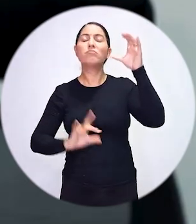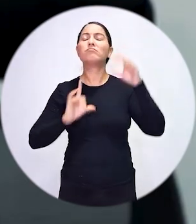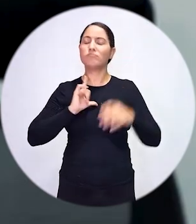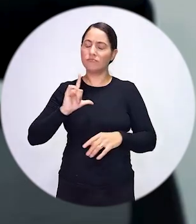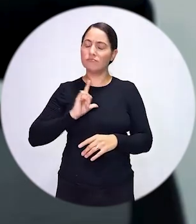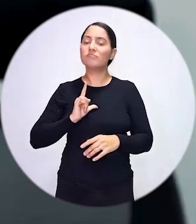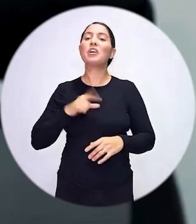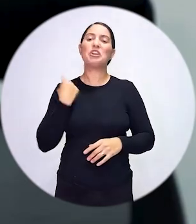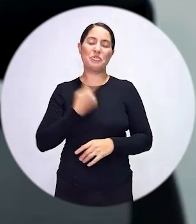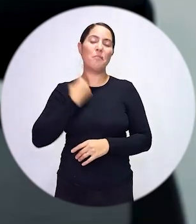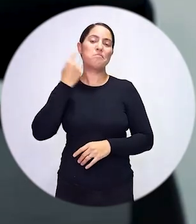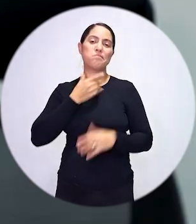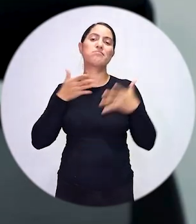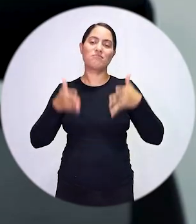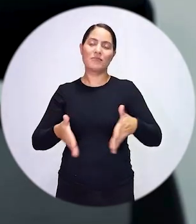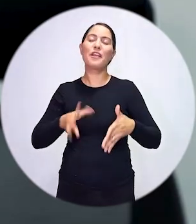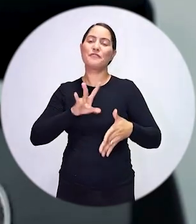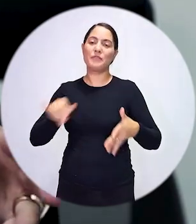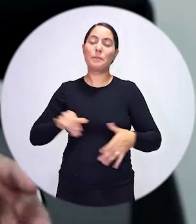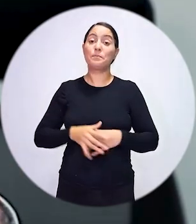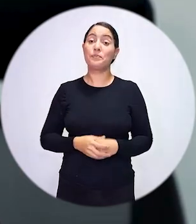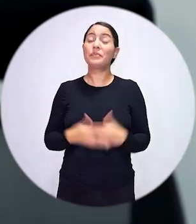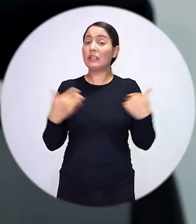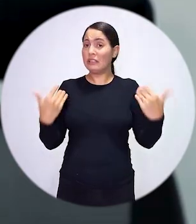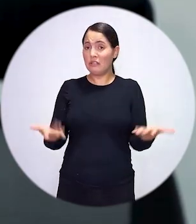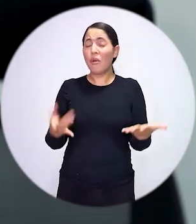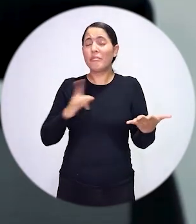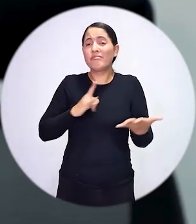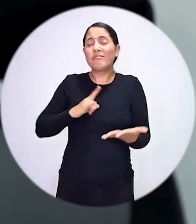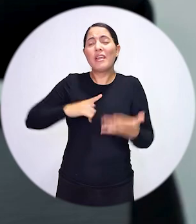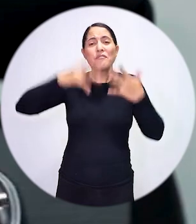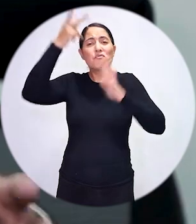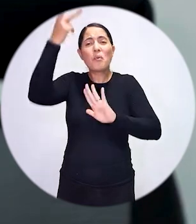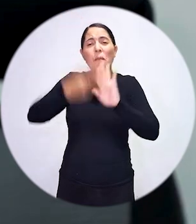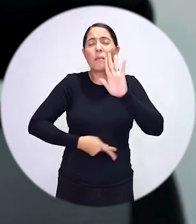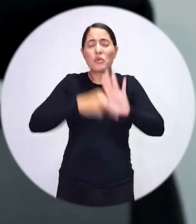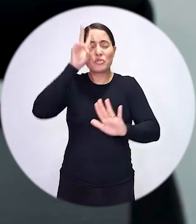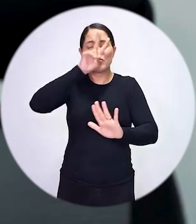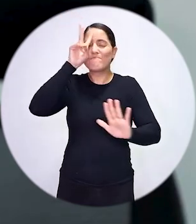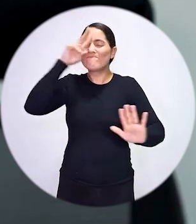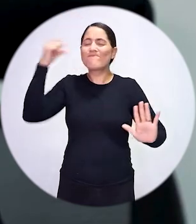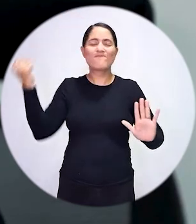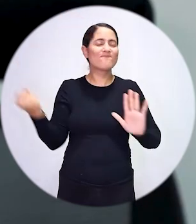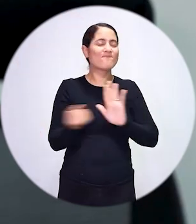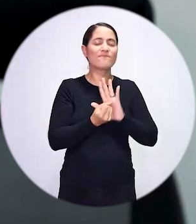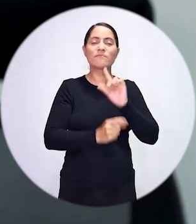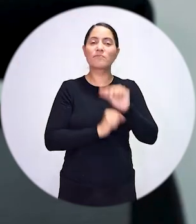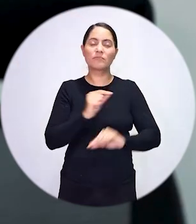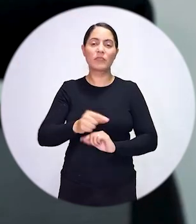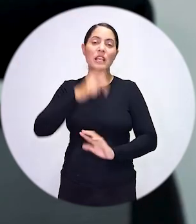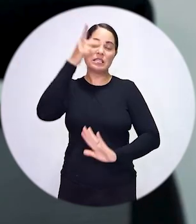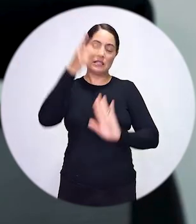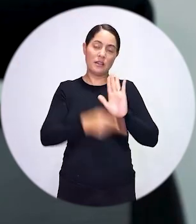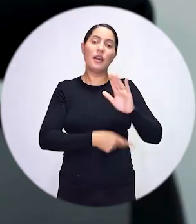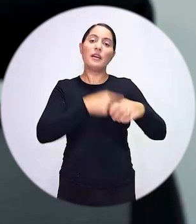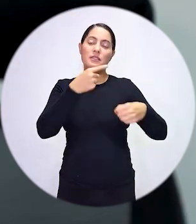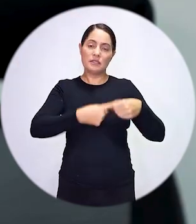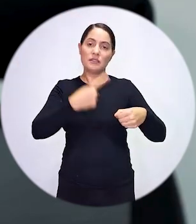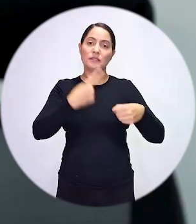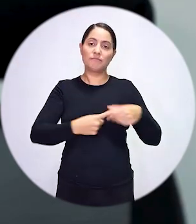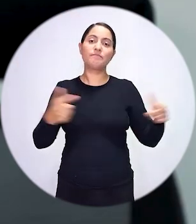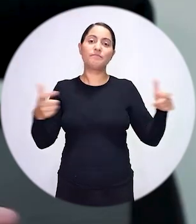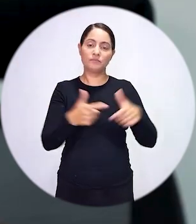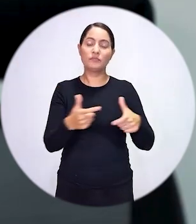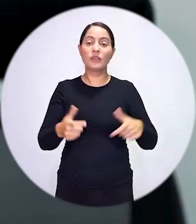está, o cidadão está prestando o seu serviço. Tivemos um projeto inédito, histórico, que entregaremos para a advocacia, que foi um